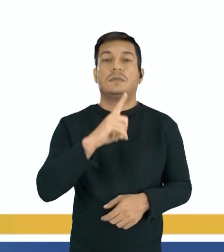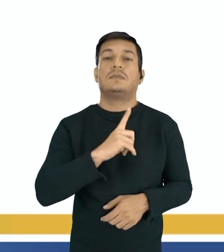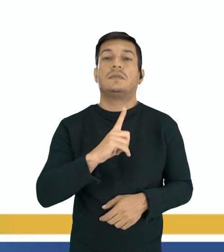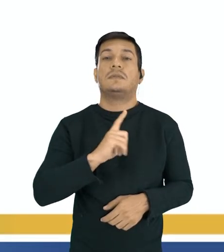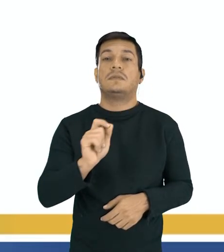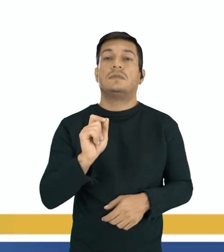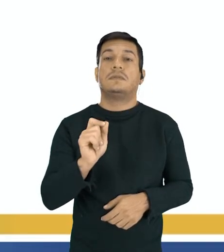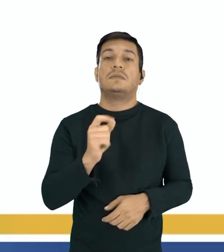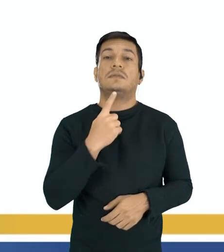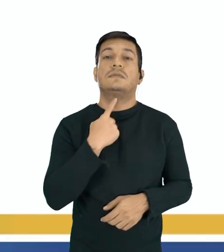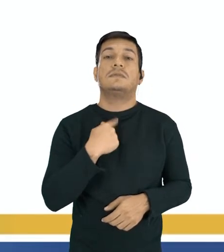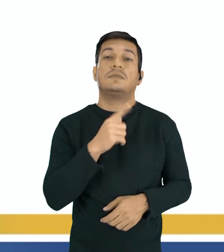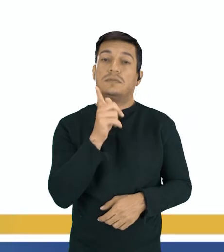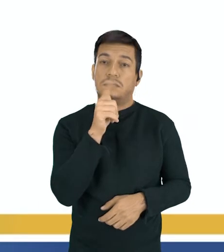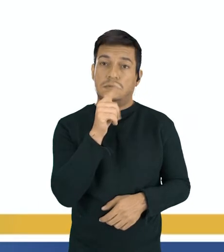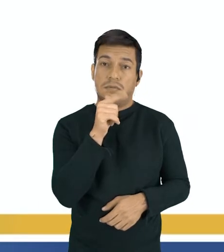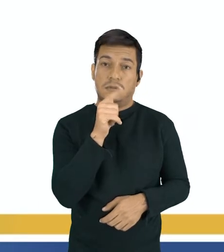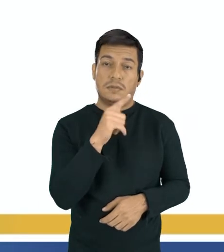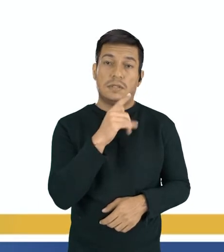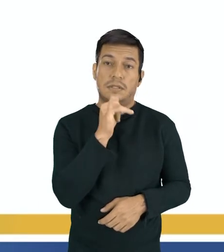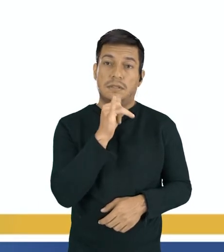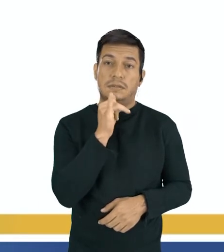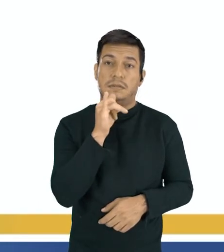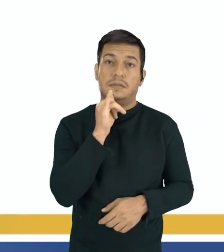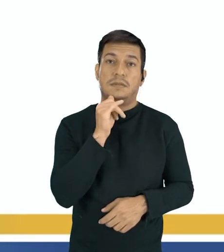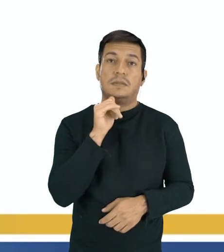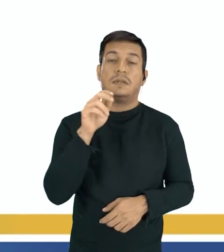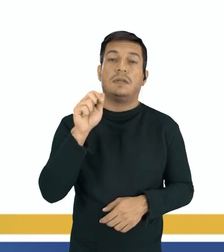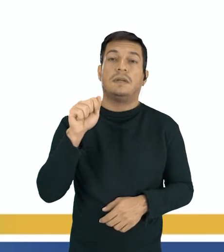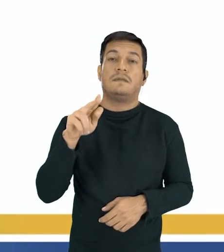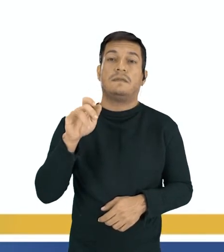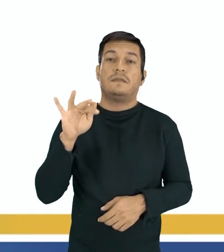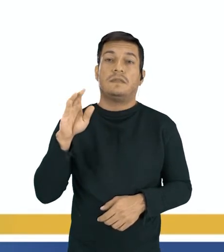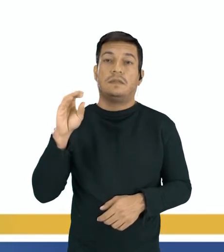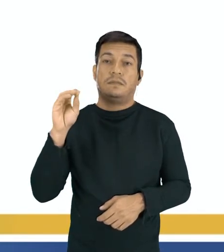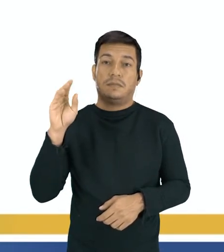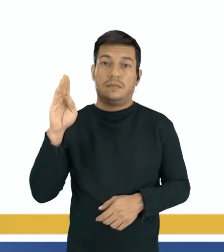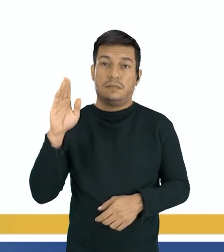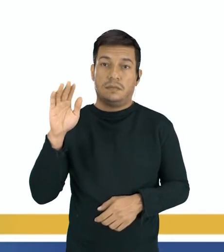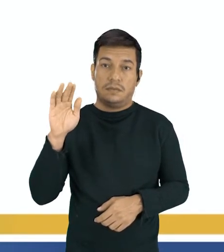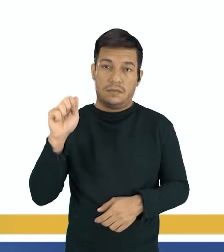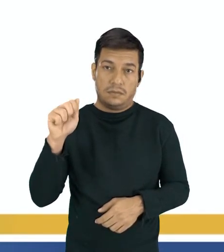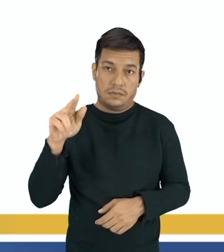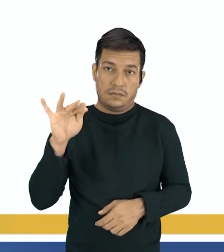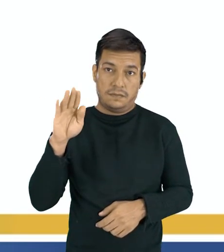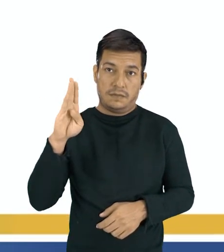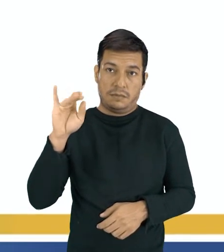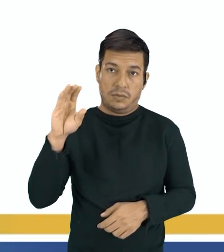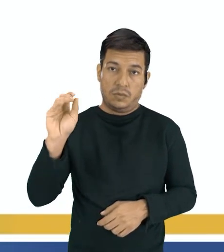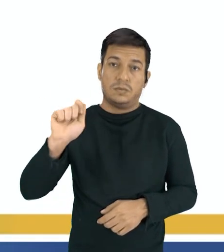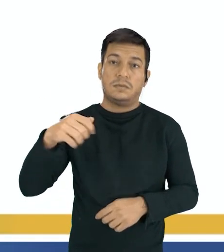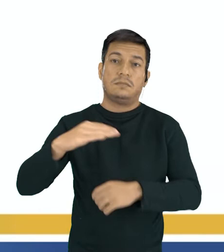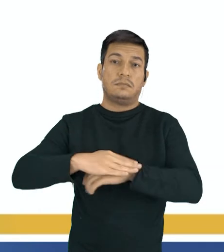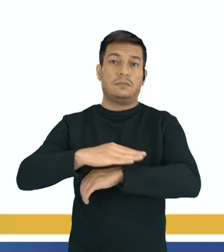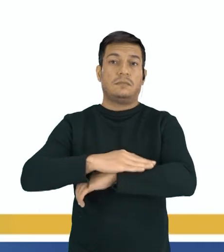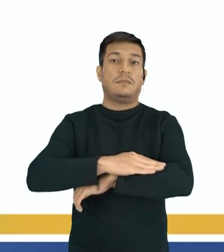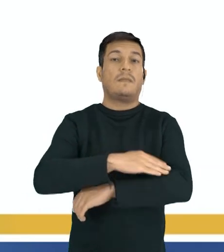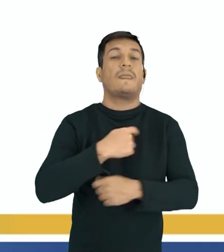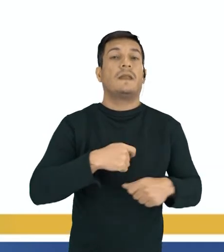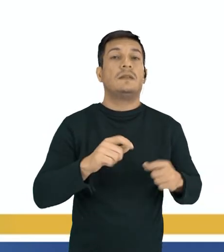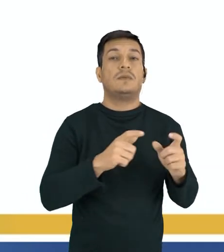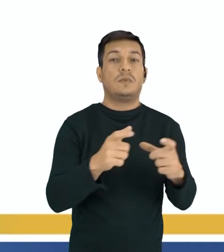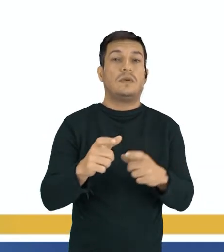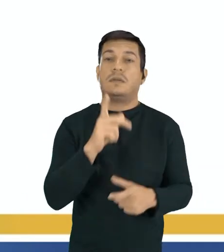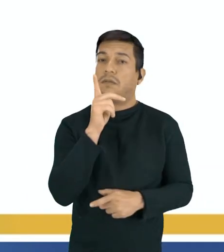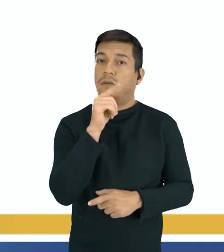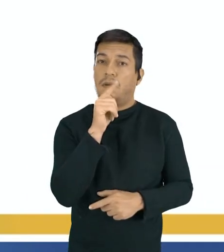têm uma necessidade de água. Ali a gente tem o exemplo dos anfíbios. O que acontece? Eles precisam de ambientes